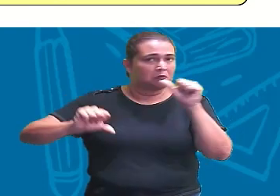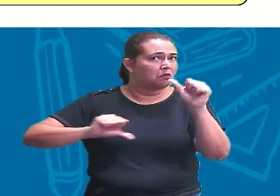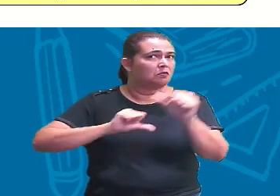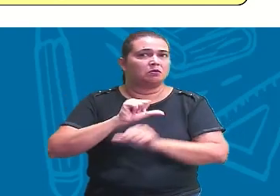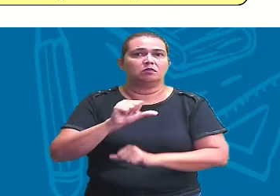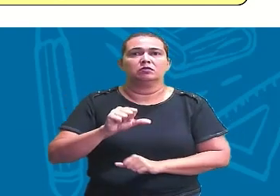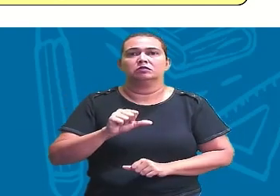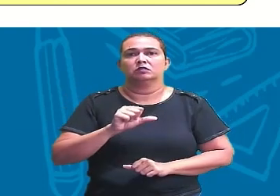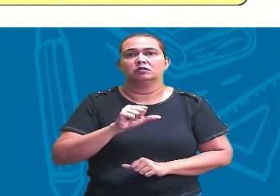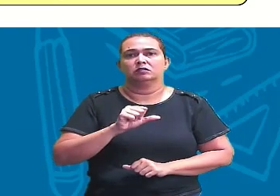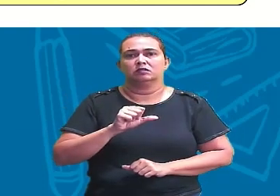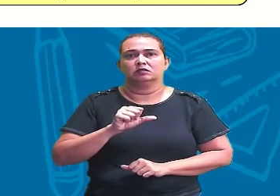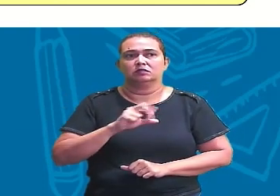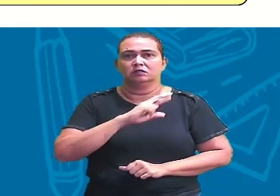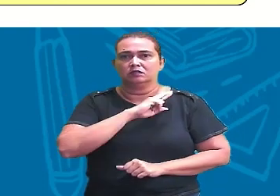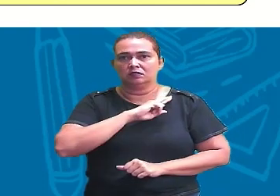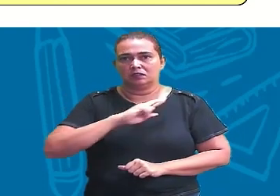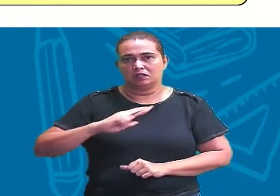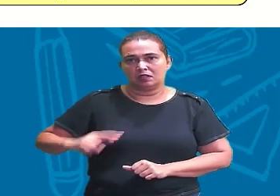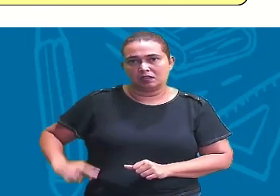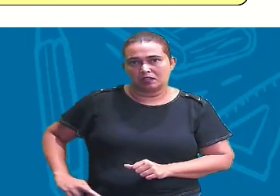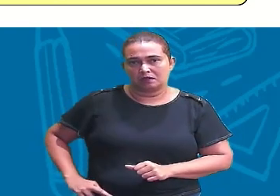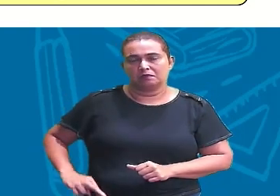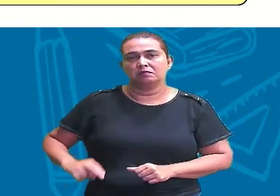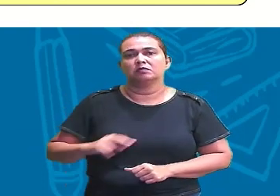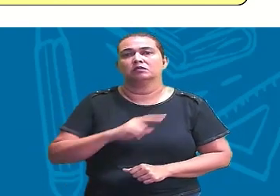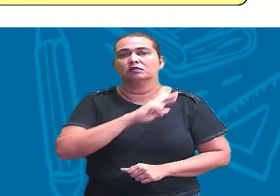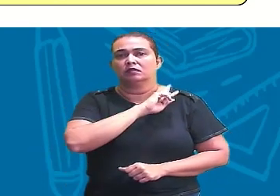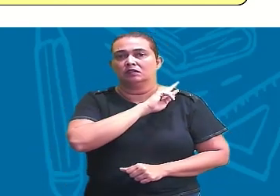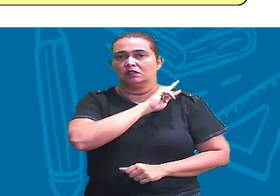república são os girondinos.